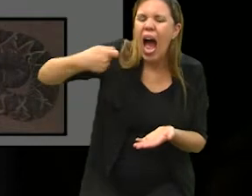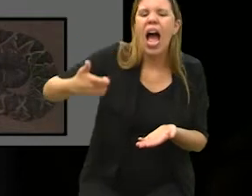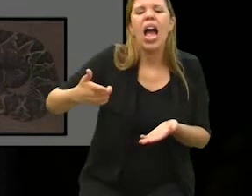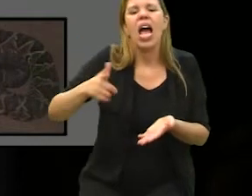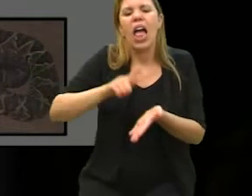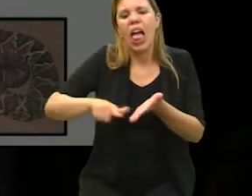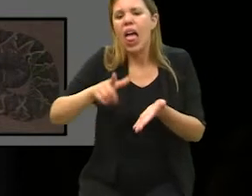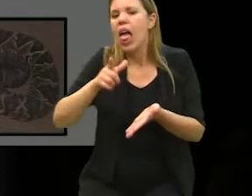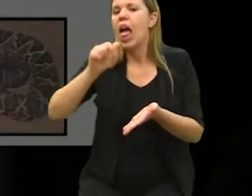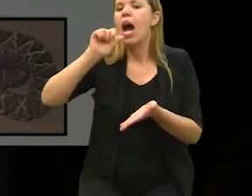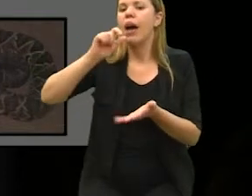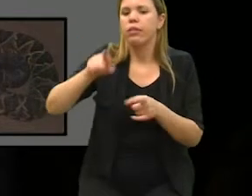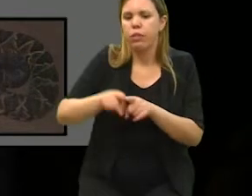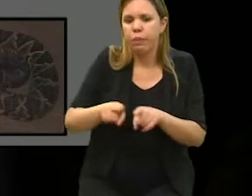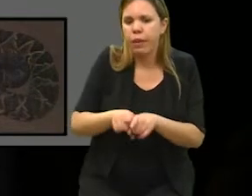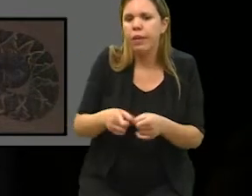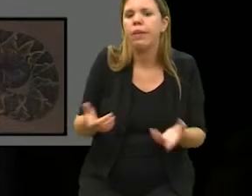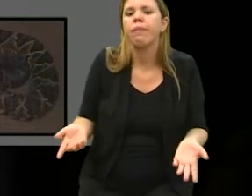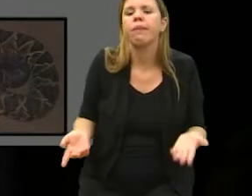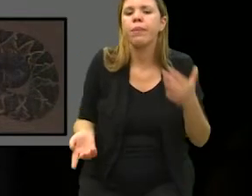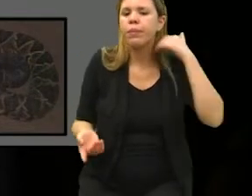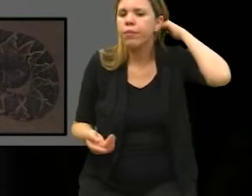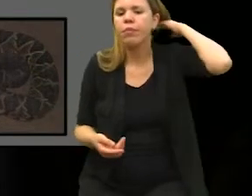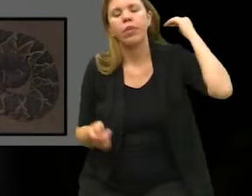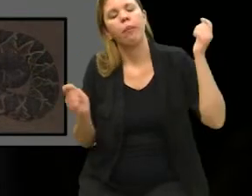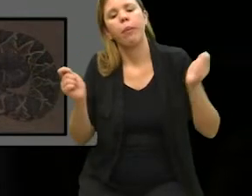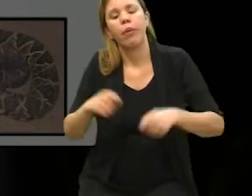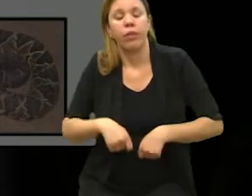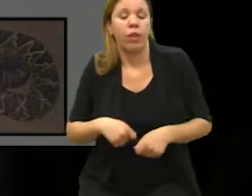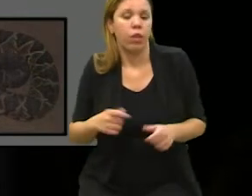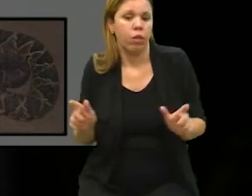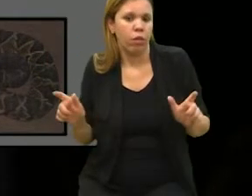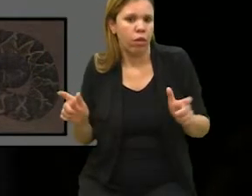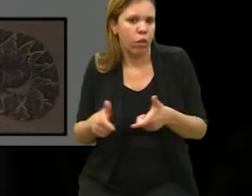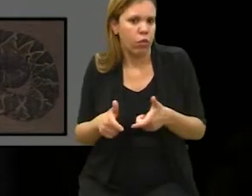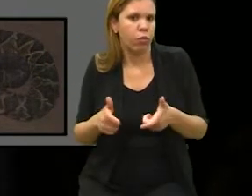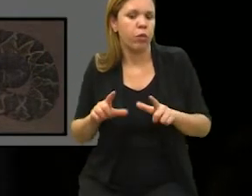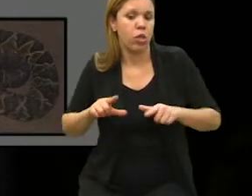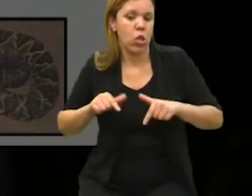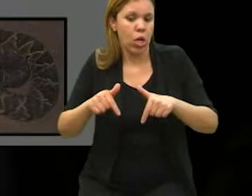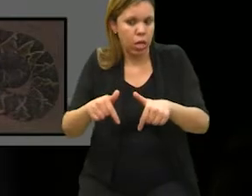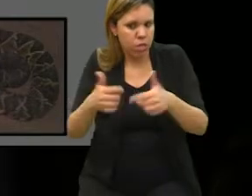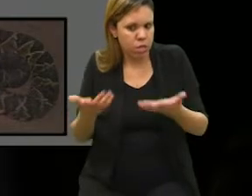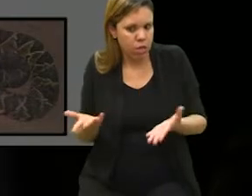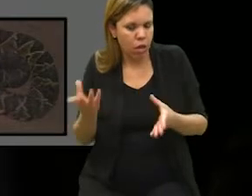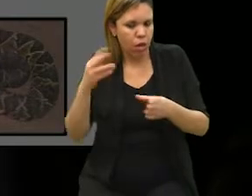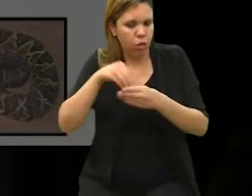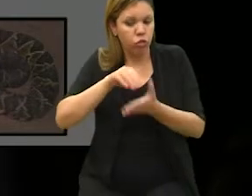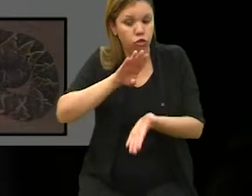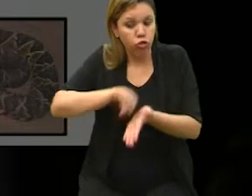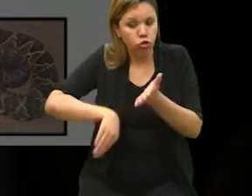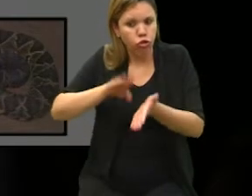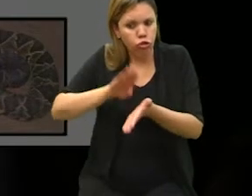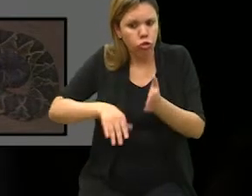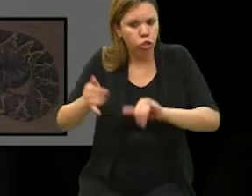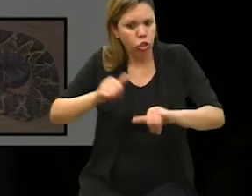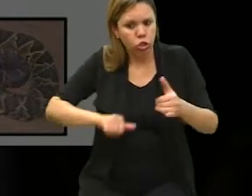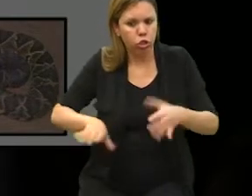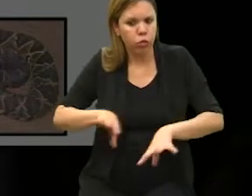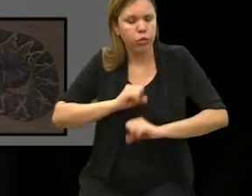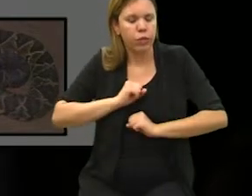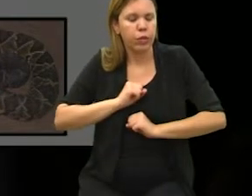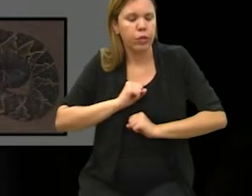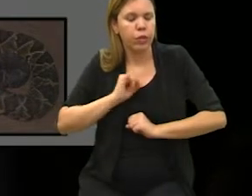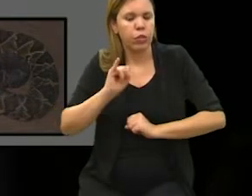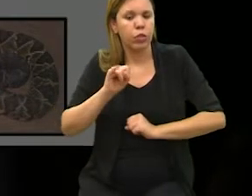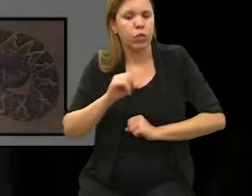animal. Faço ele beber um pouco de água também, tá? Para poder diminuir um pouco a ação dessa toxina, diluir um pouco a ação dessa toxina,